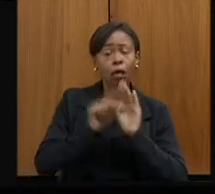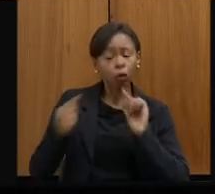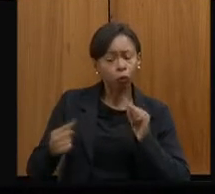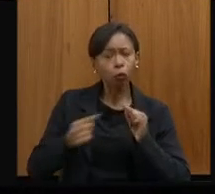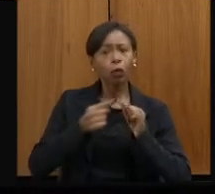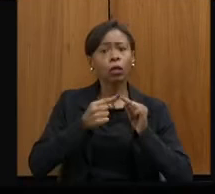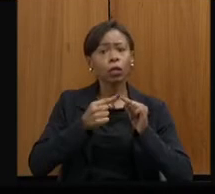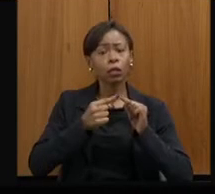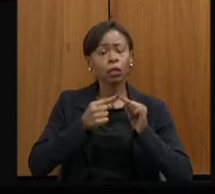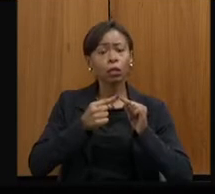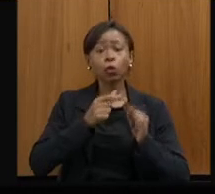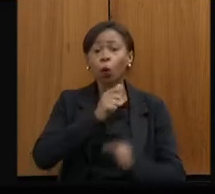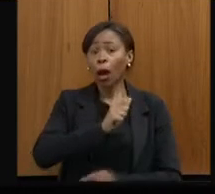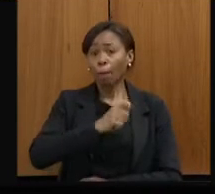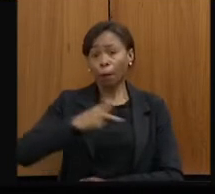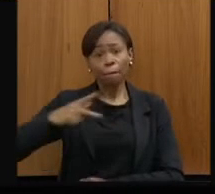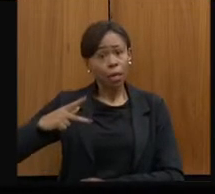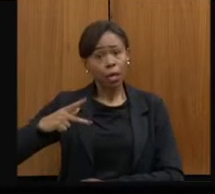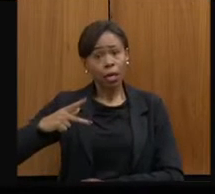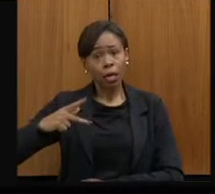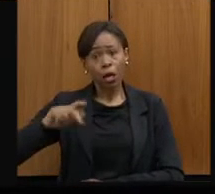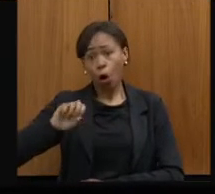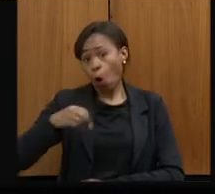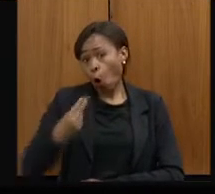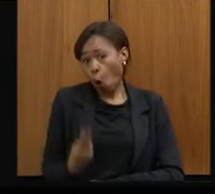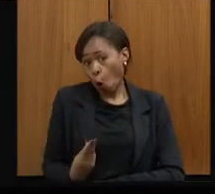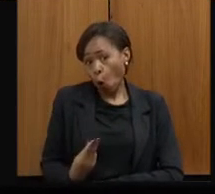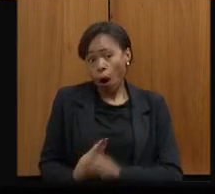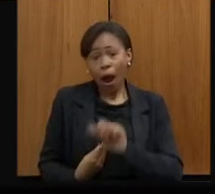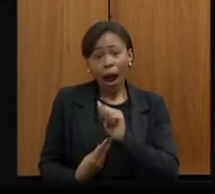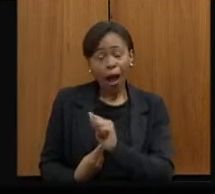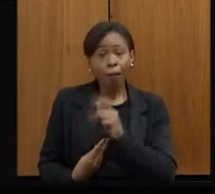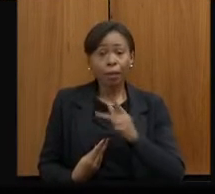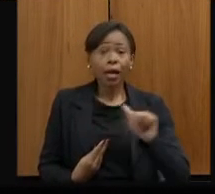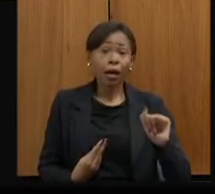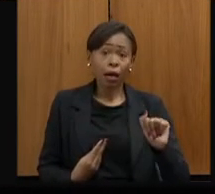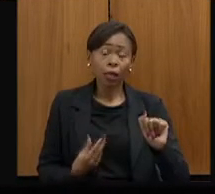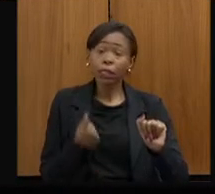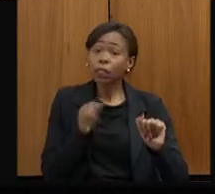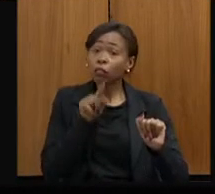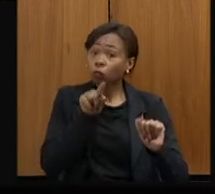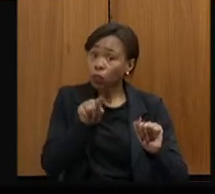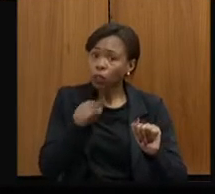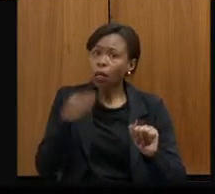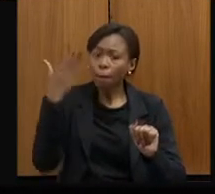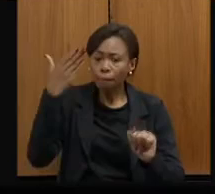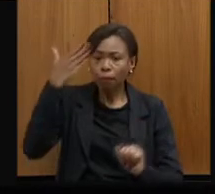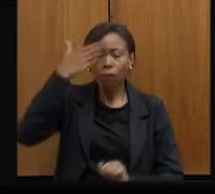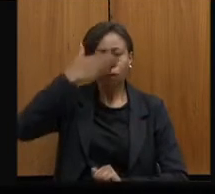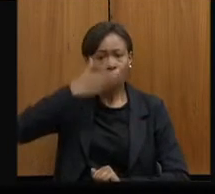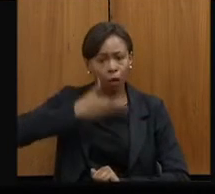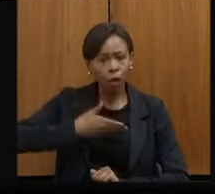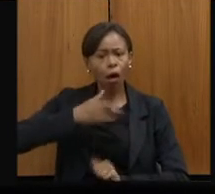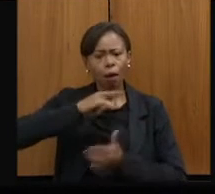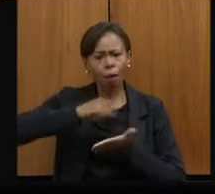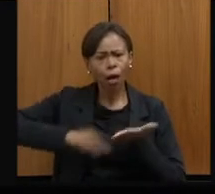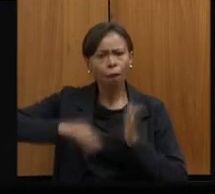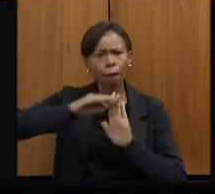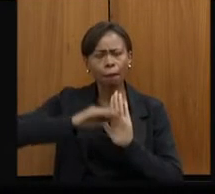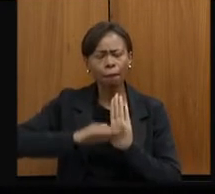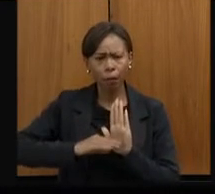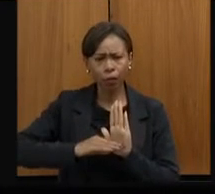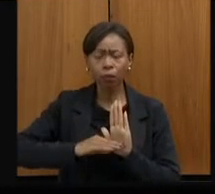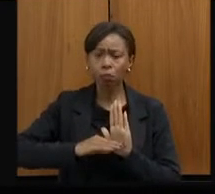APB e APA, basta que você demonstre ali que houve a melhoria. Então, hoje, nós temos